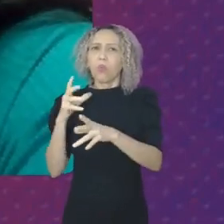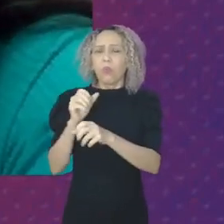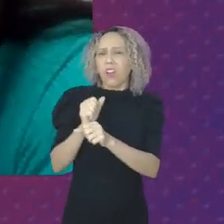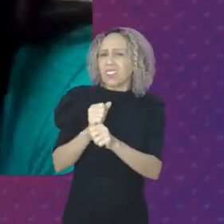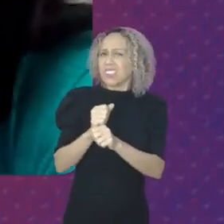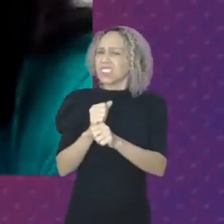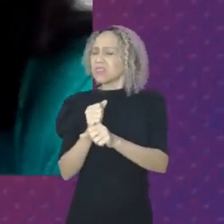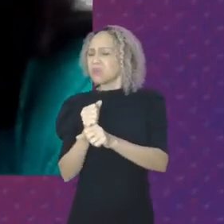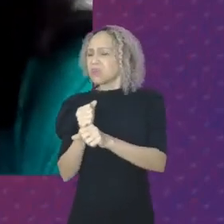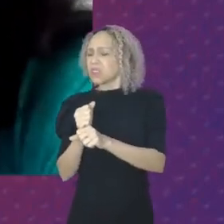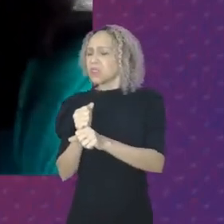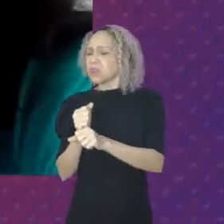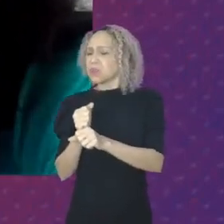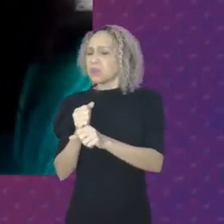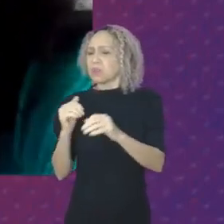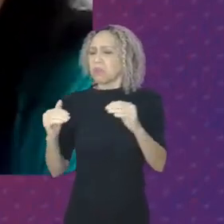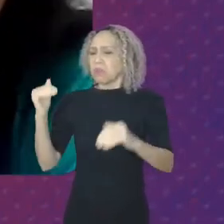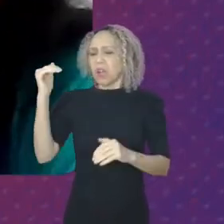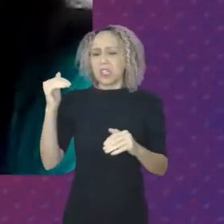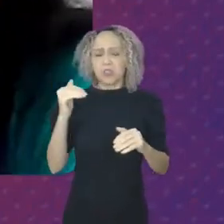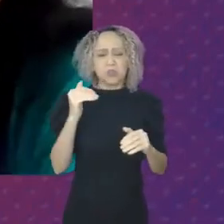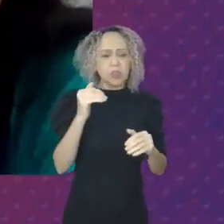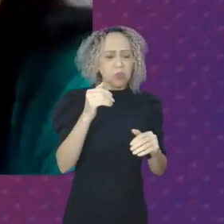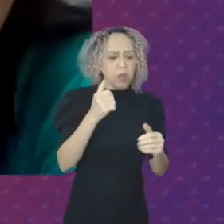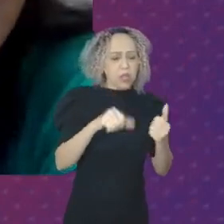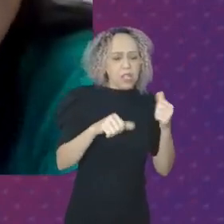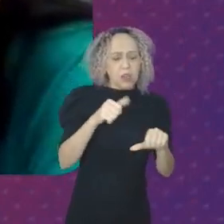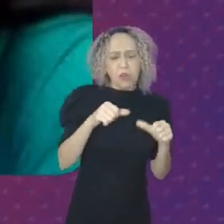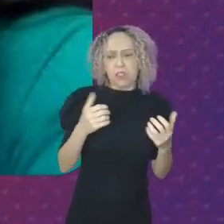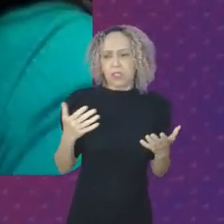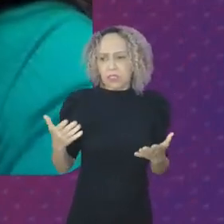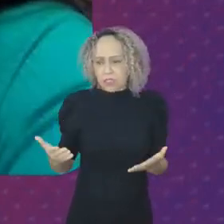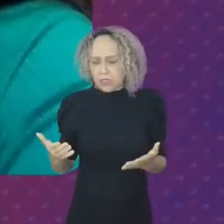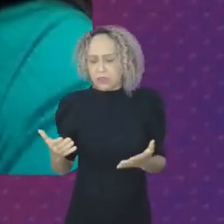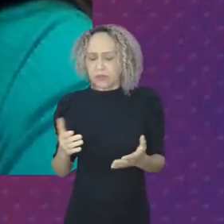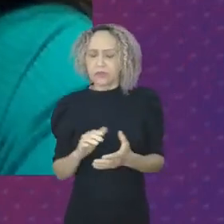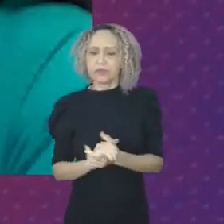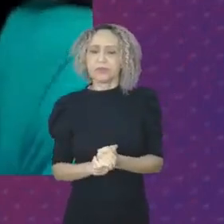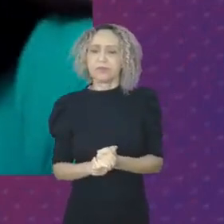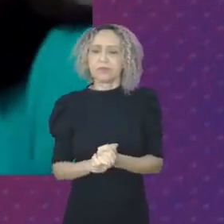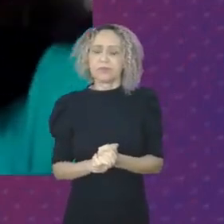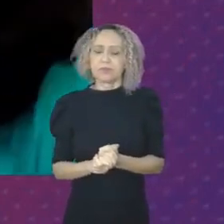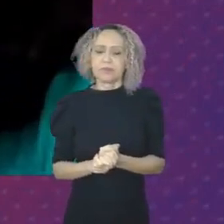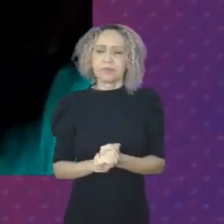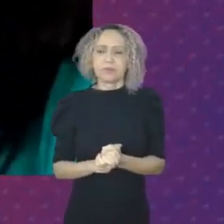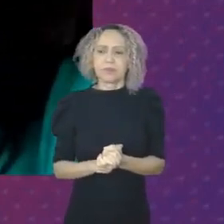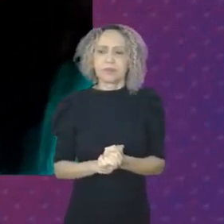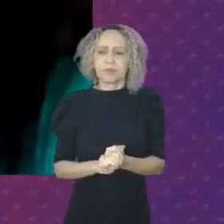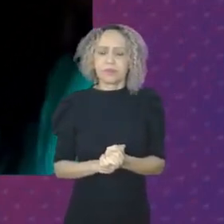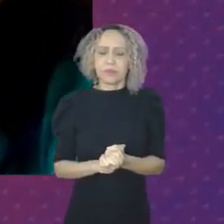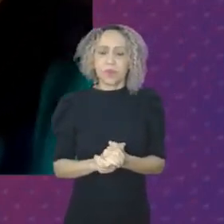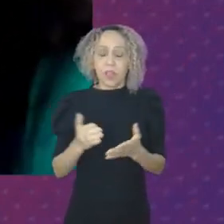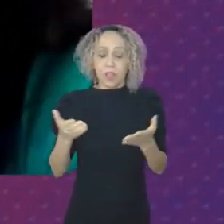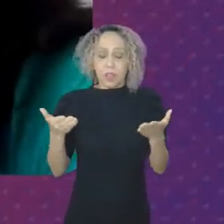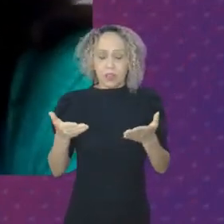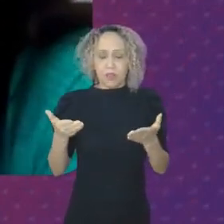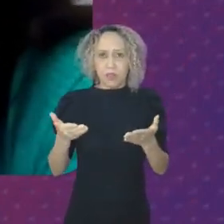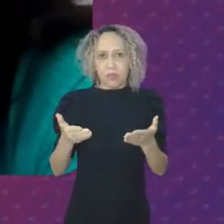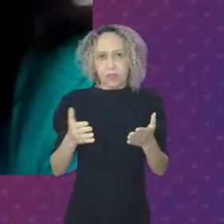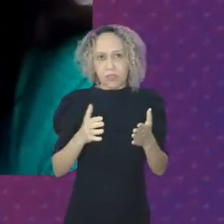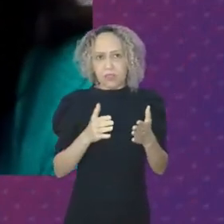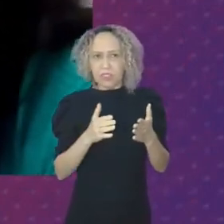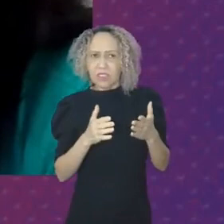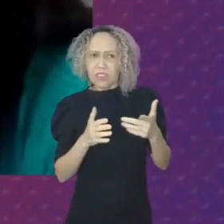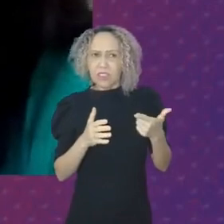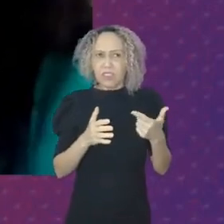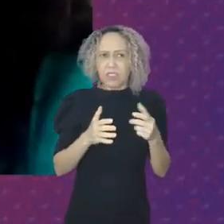questão qualitativa. Hoje, se liga uma mulher sofrendo uma denúncia que está acontecendo naquele momento, hoje não, até